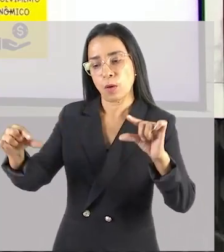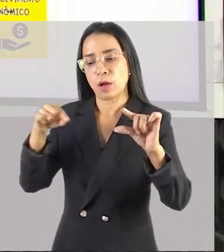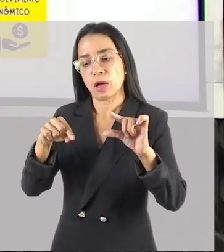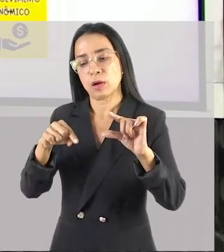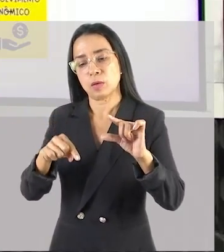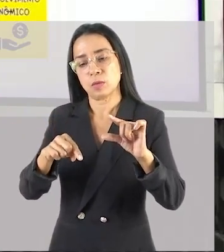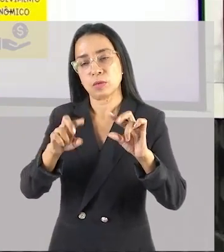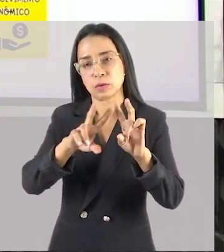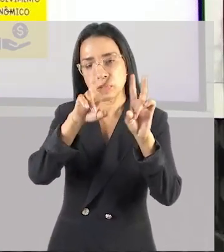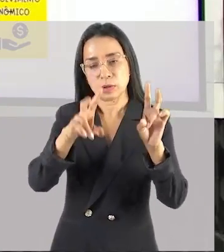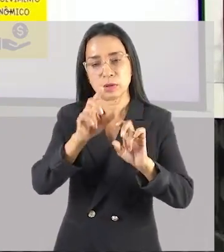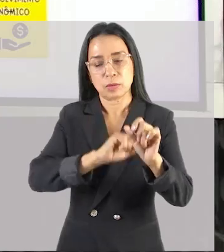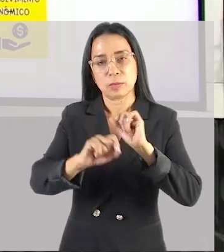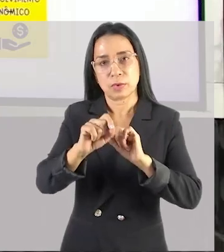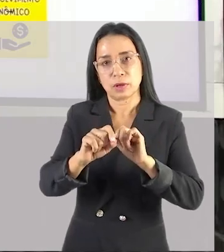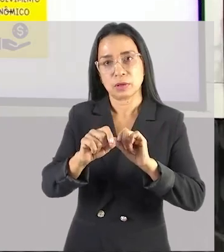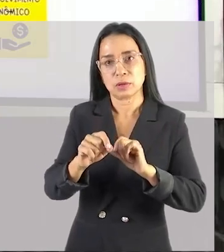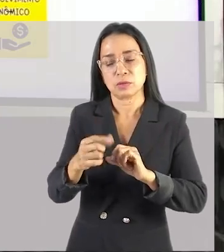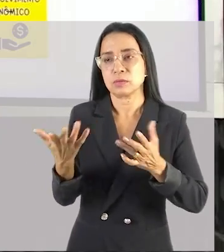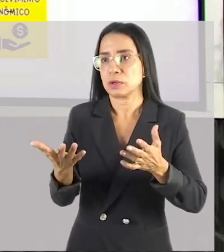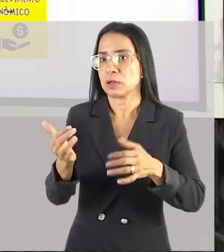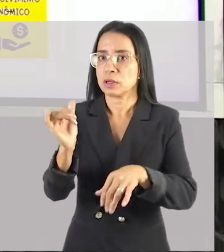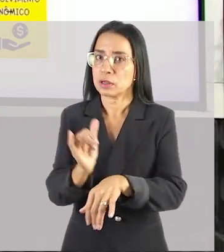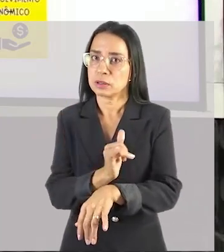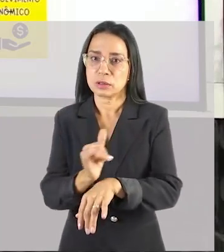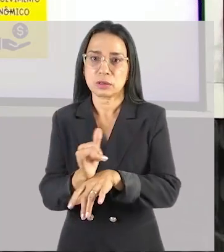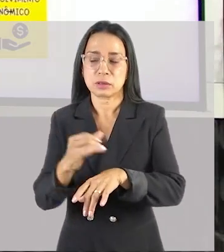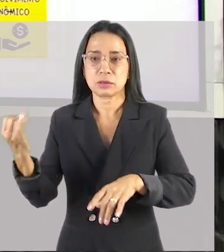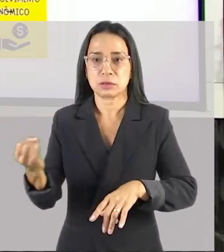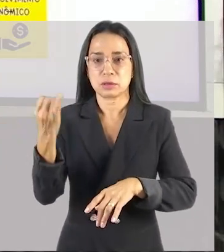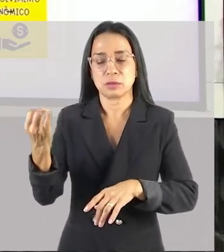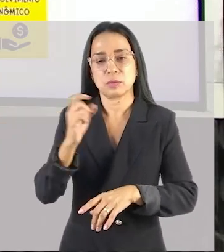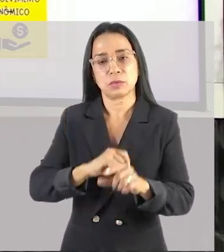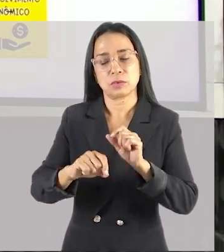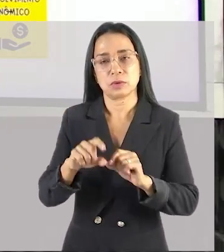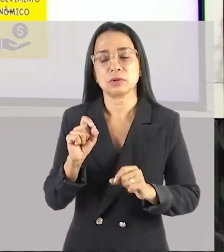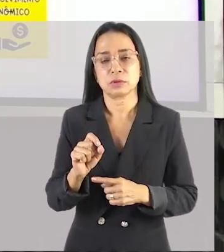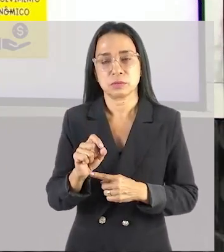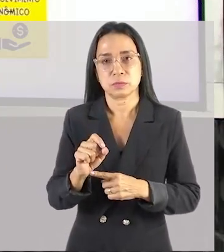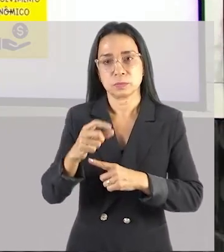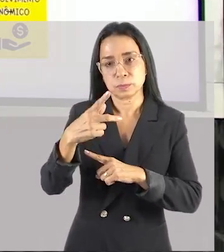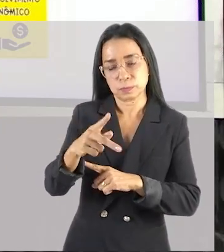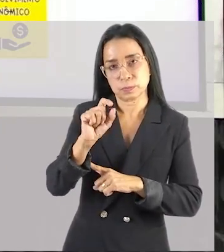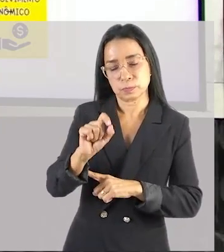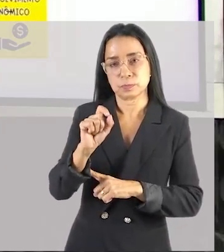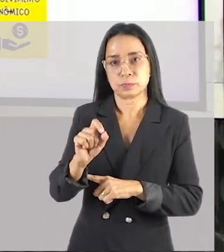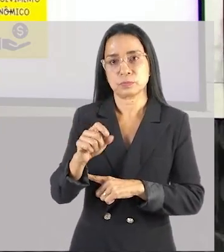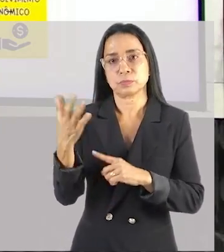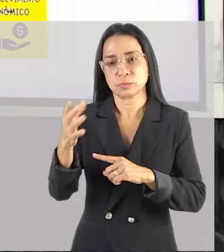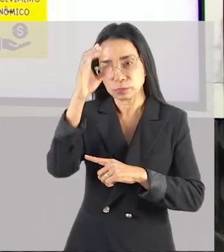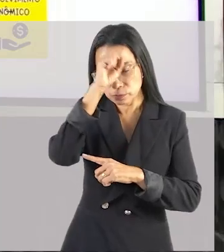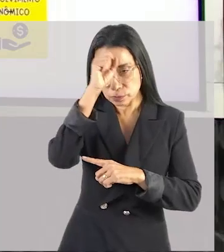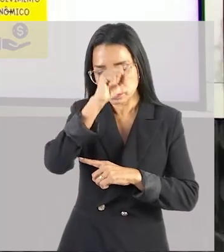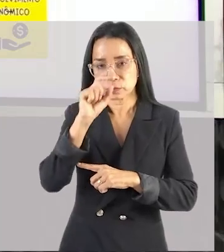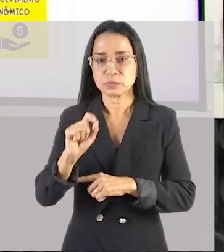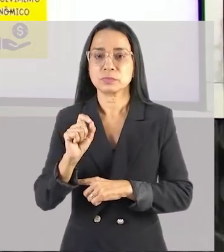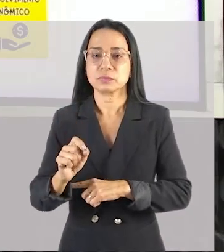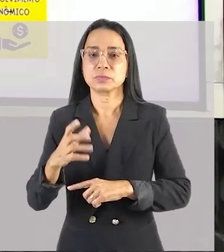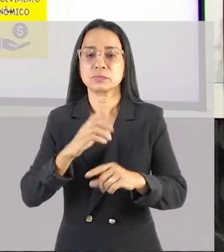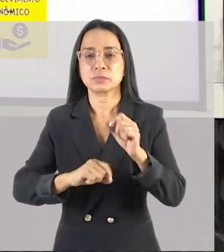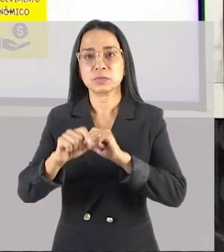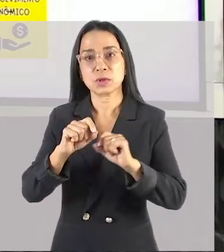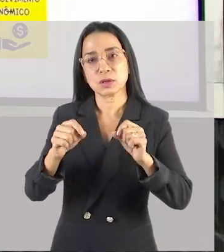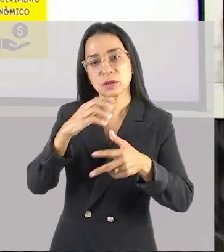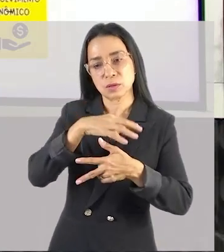das tarefas e uma das estratégias mais essenciais e mais importantes para você é aprender que o